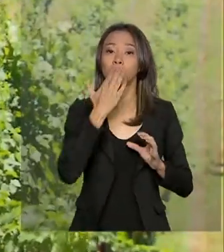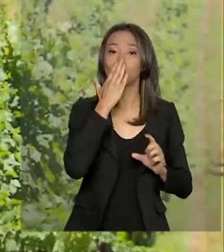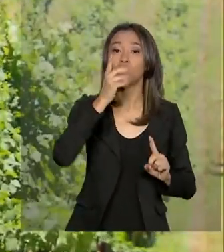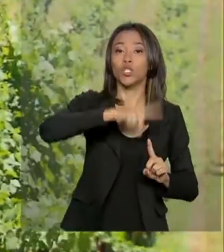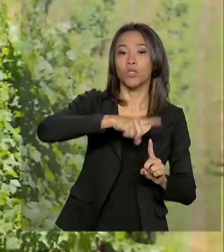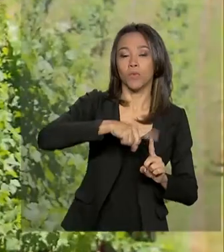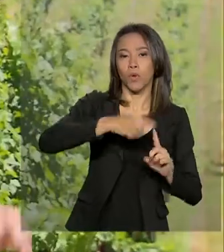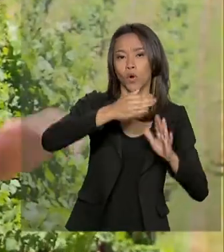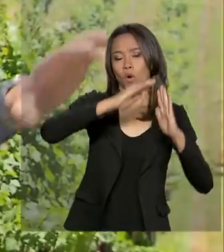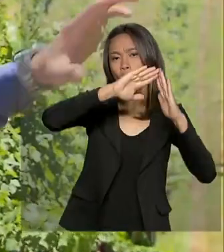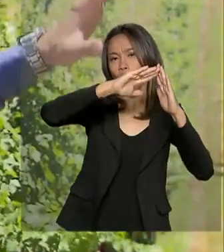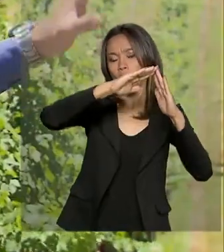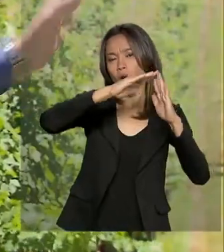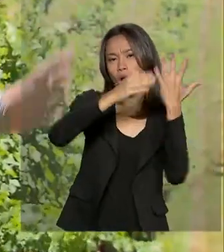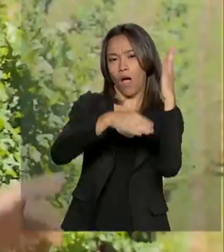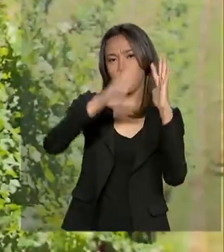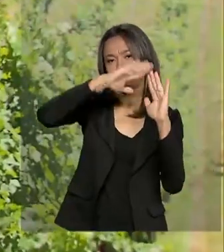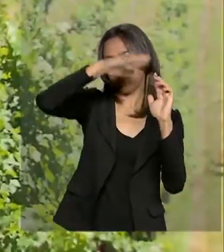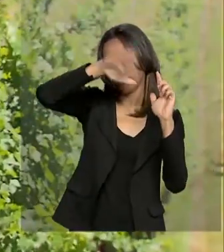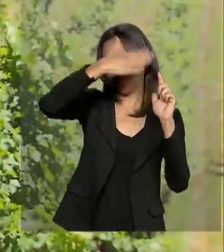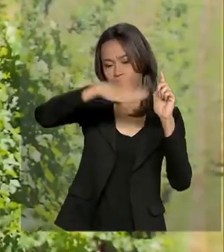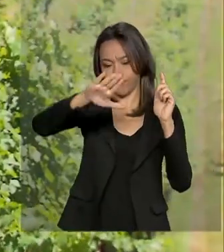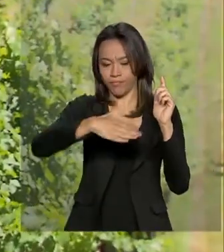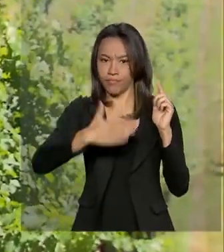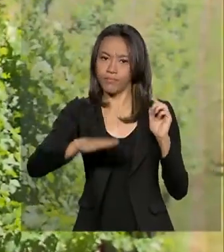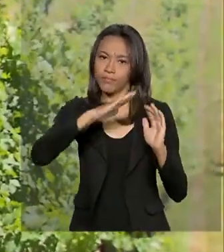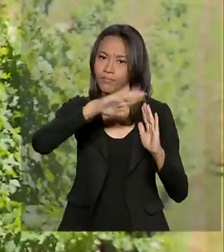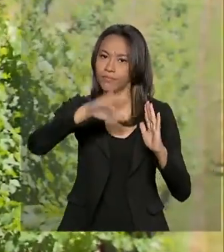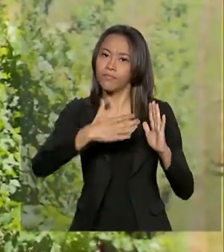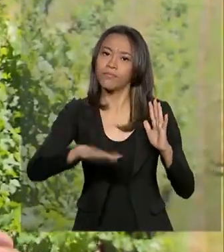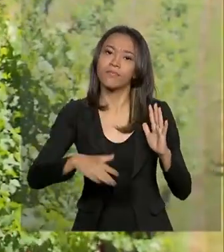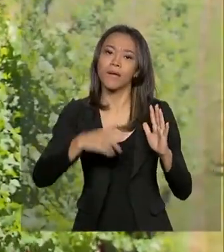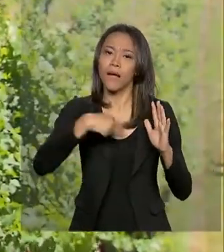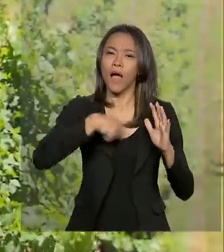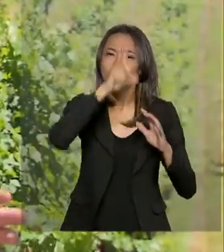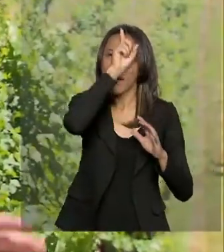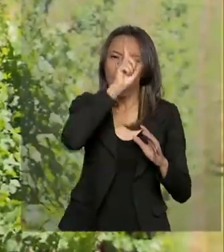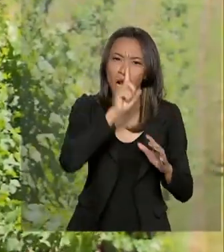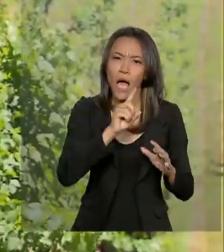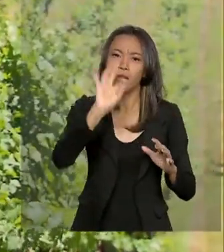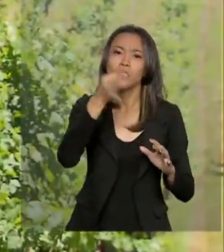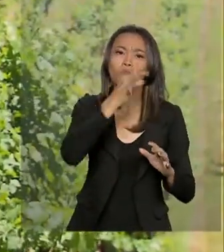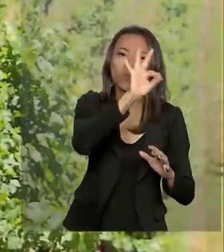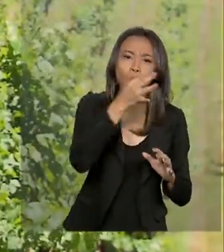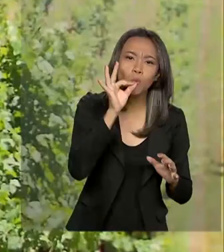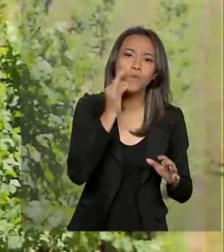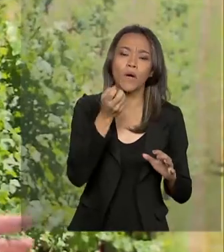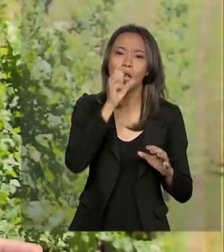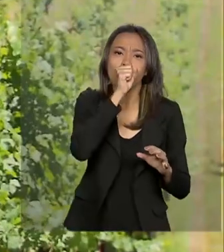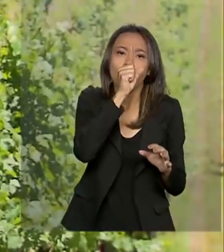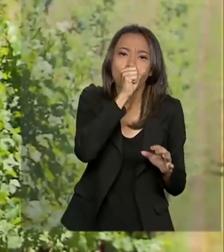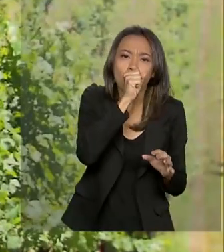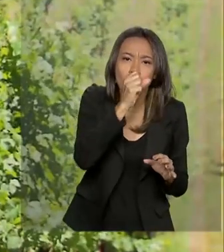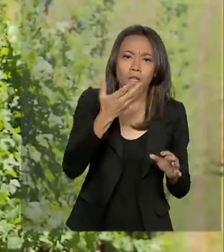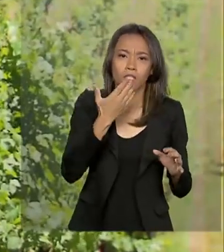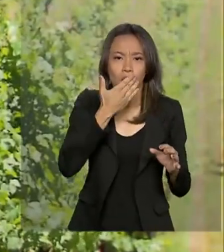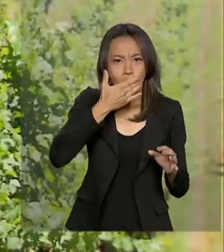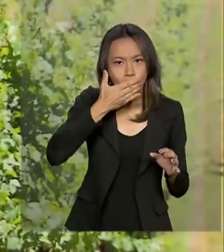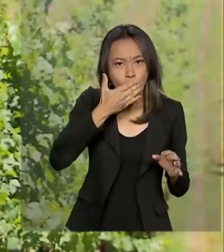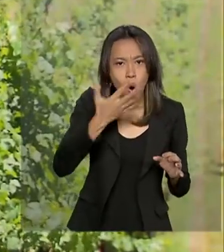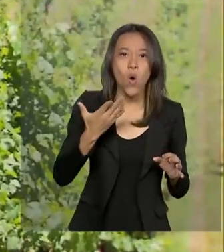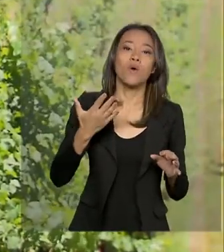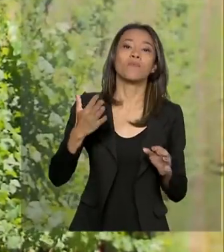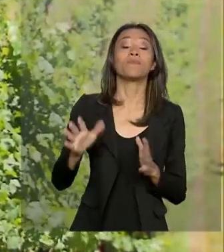outono, a gente tem todas as videiras com coloração amareladas, alaranjadas, que combina muito com o pôr do sol do